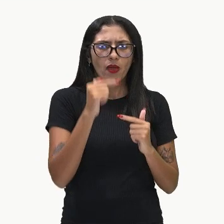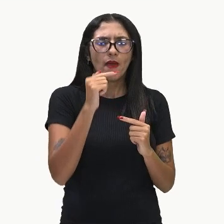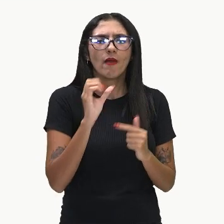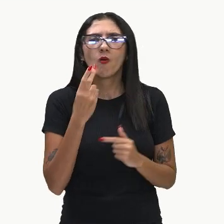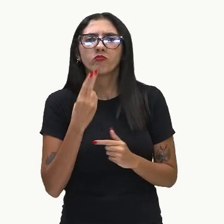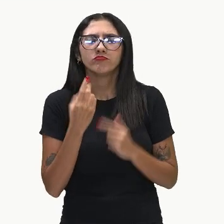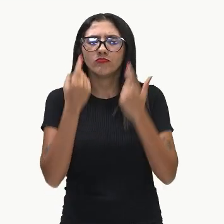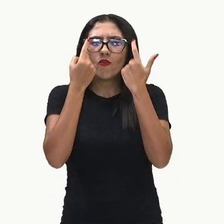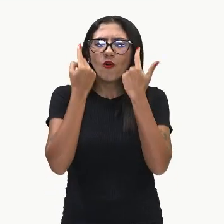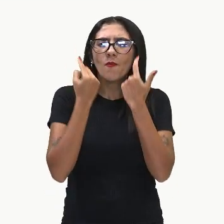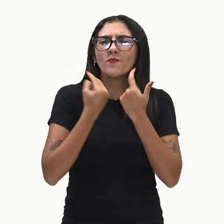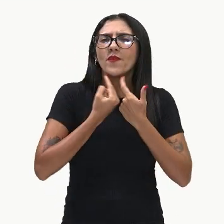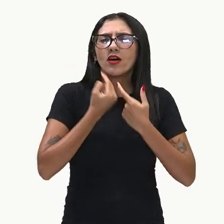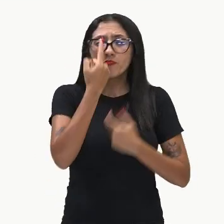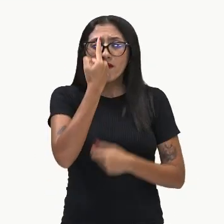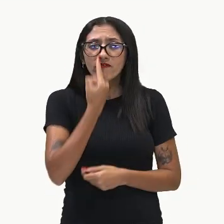né,